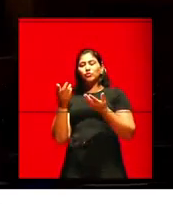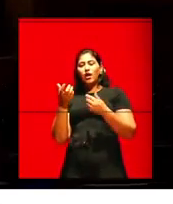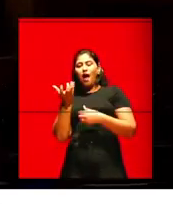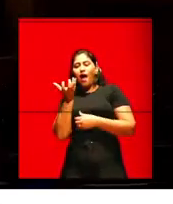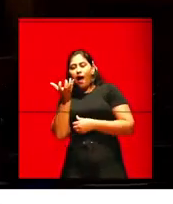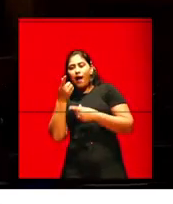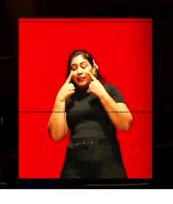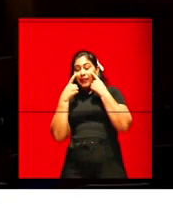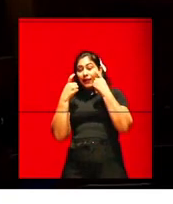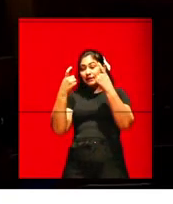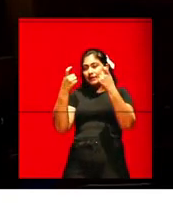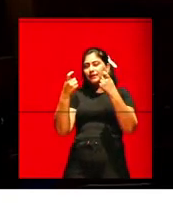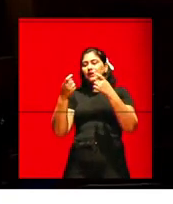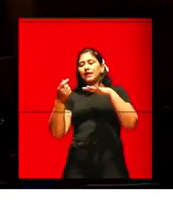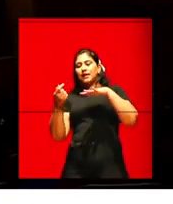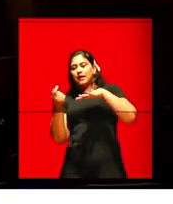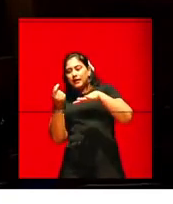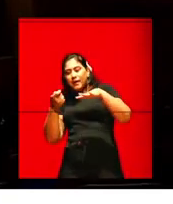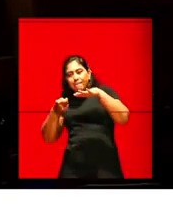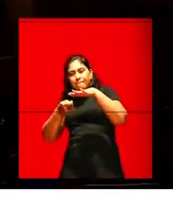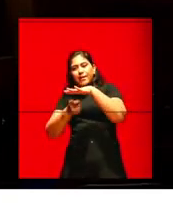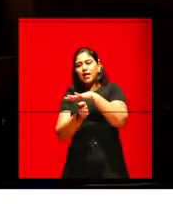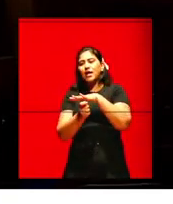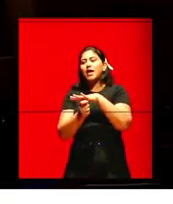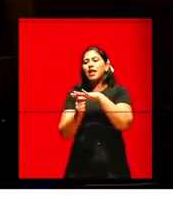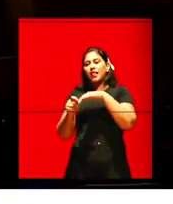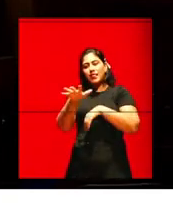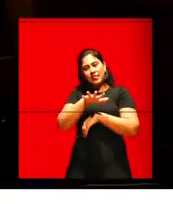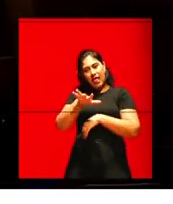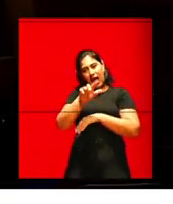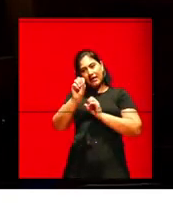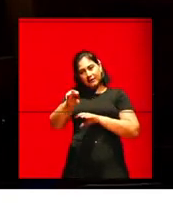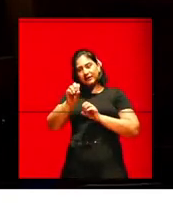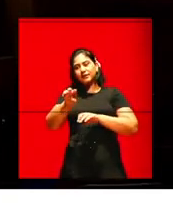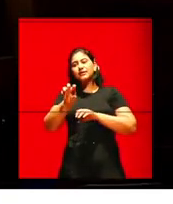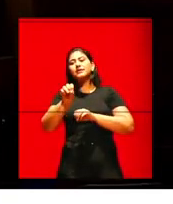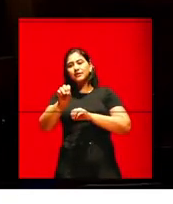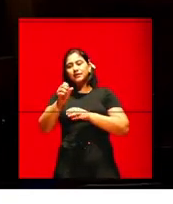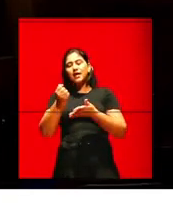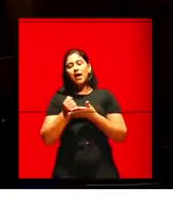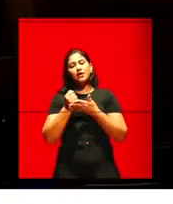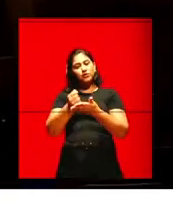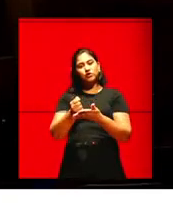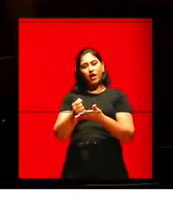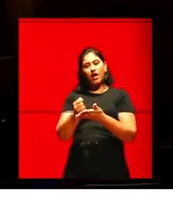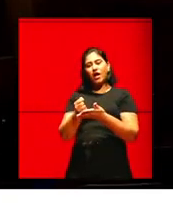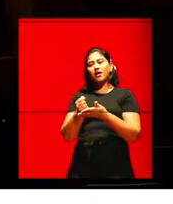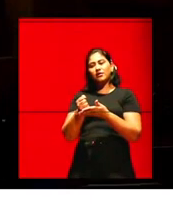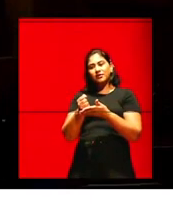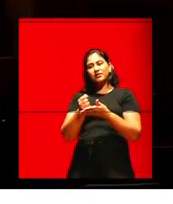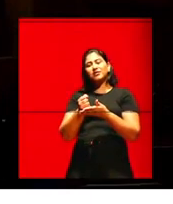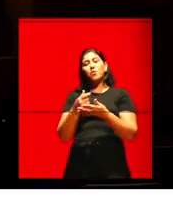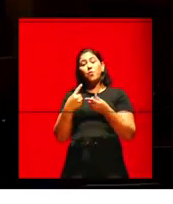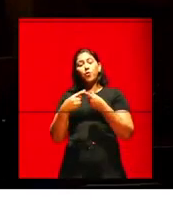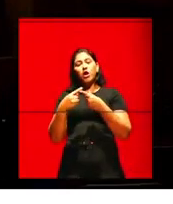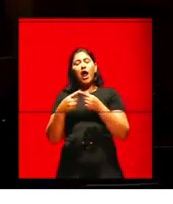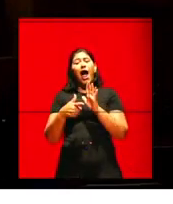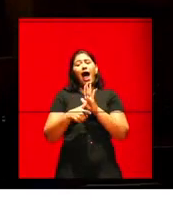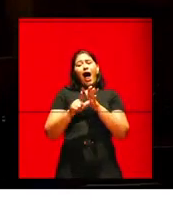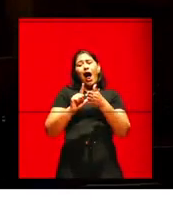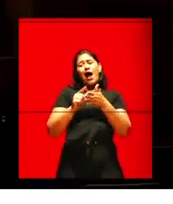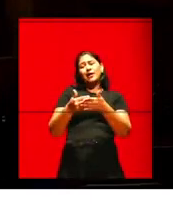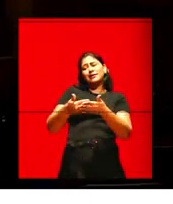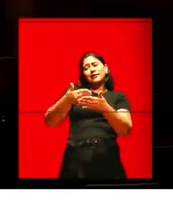Secretaria de Educação, que proporciona para a gente as ferramentas que a gente tem agora e que a gente não tinha antes. Como a Adriana